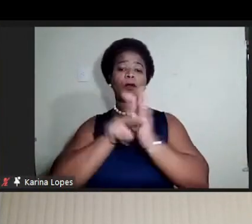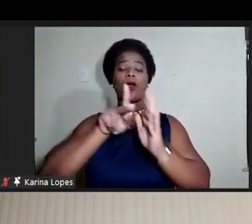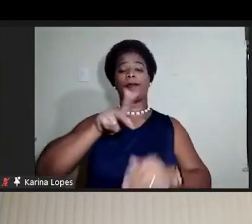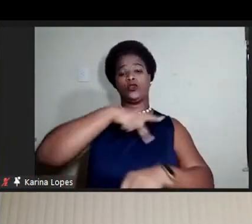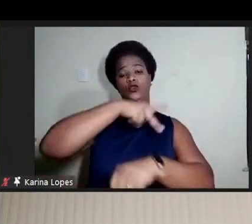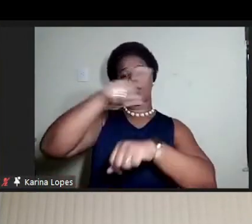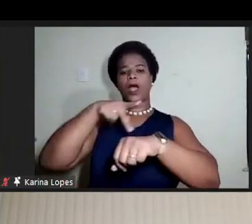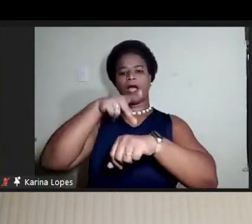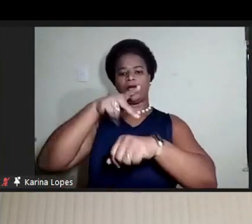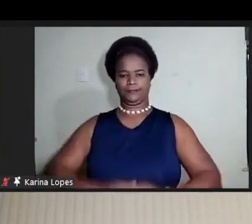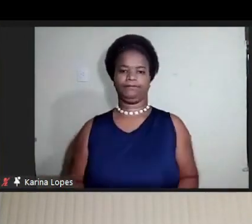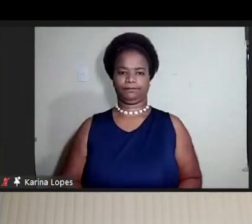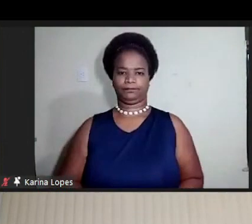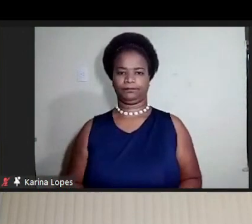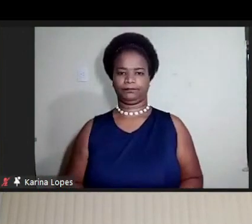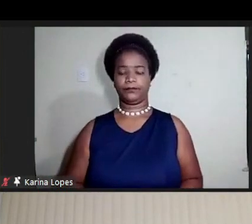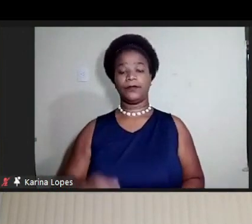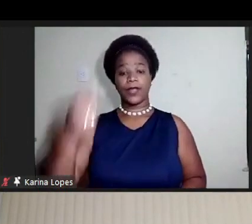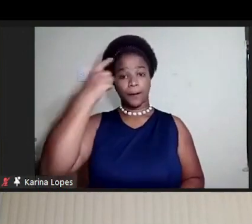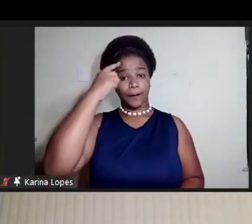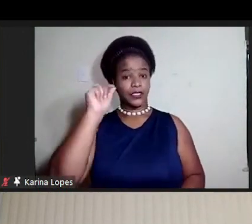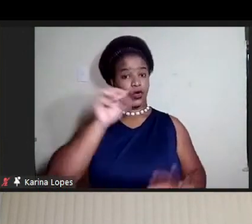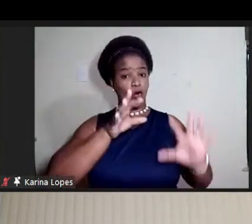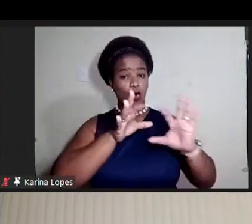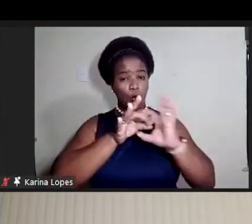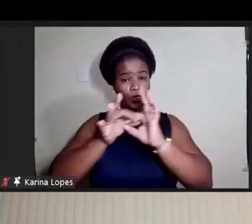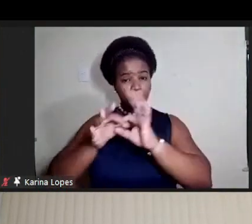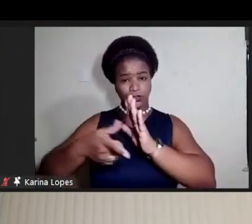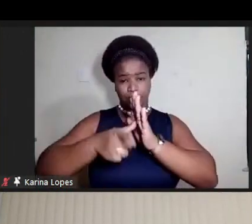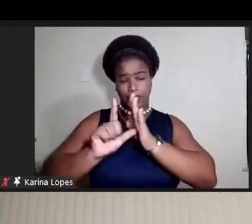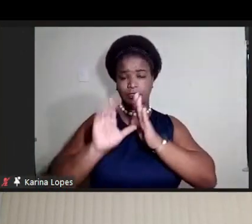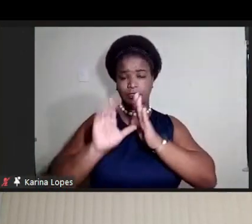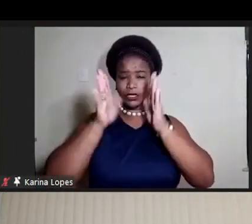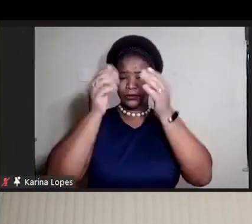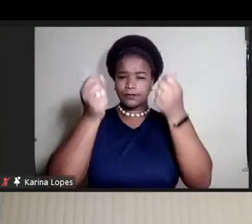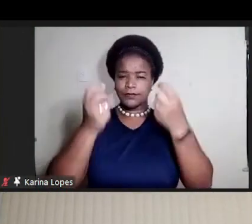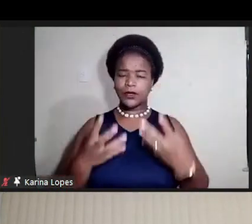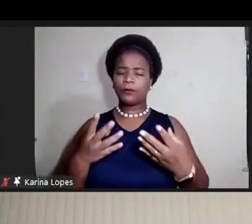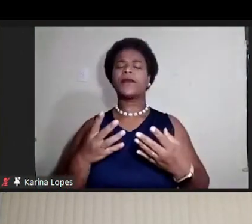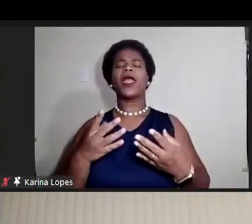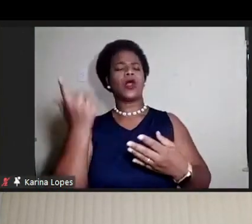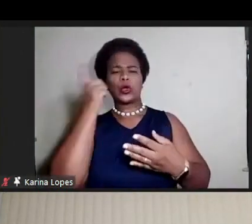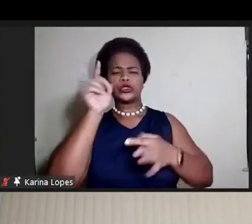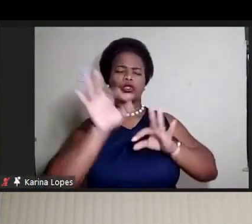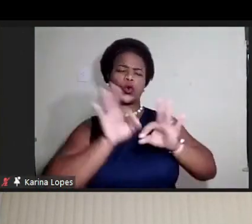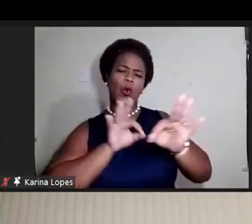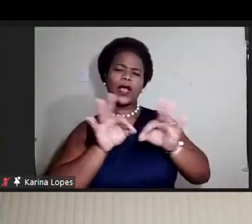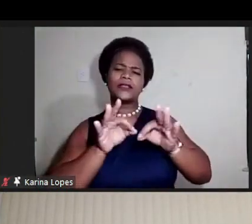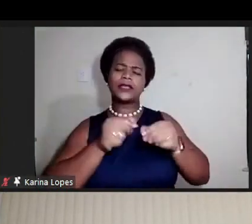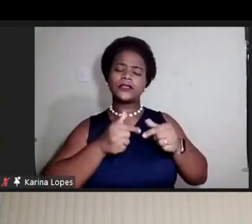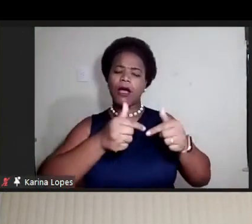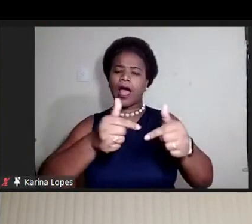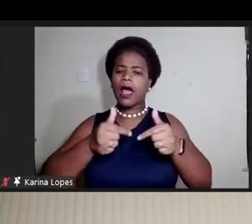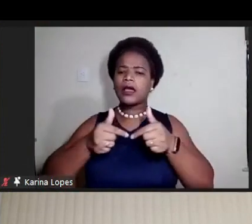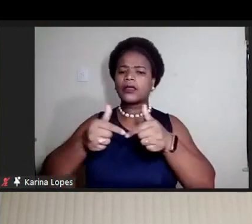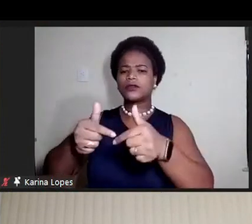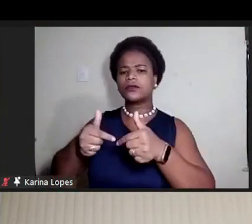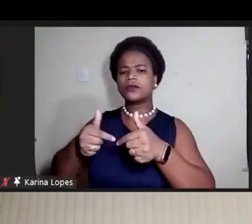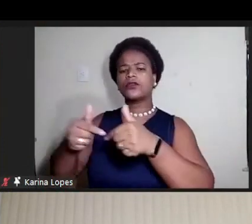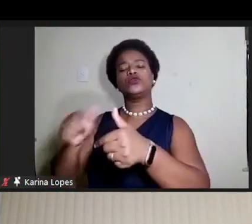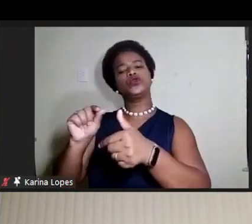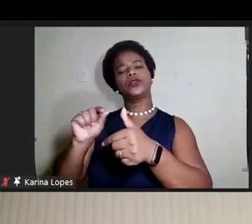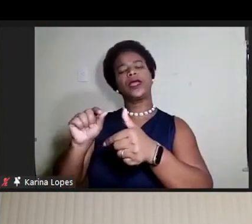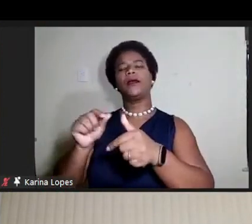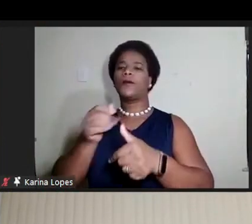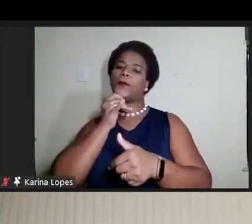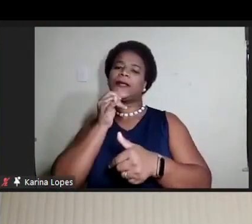Considerando o contexto supramencionado, coordenou e liderou a implantação de ações como a sistematização do